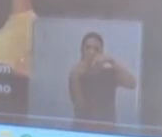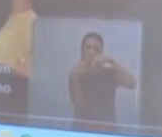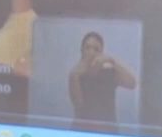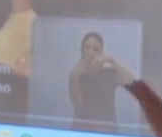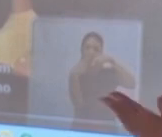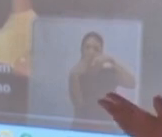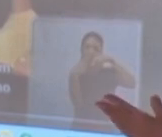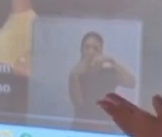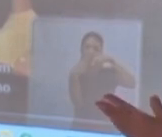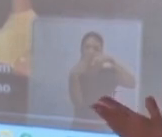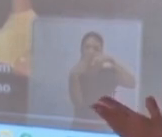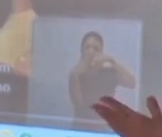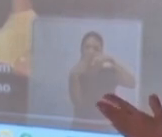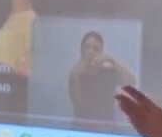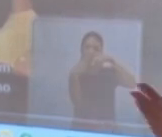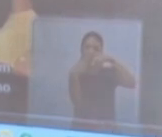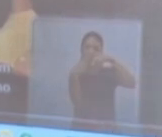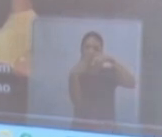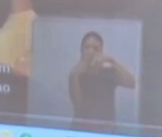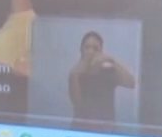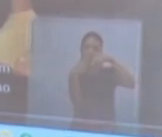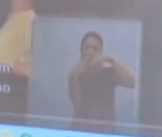que espetáculo, né?